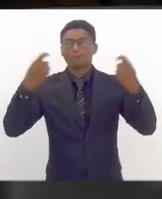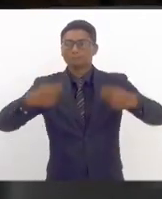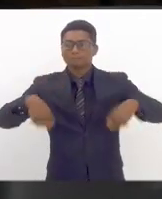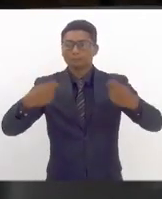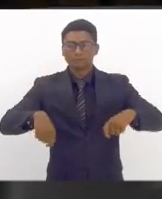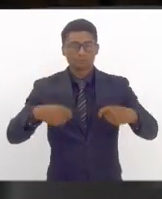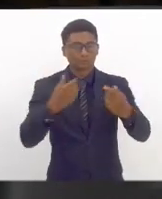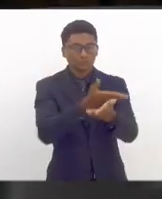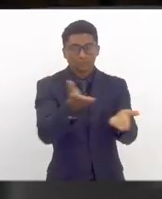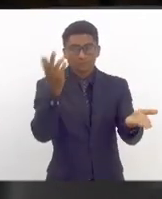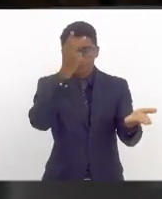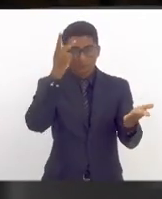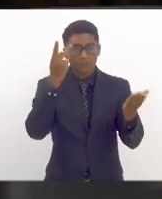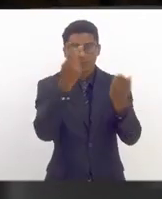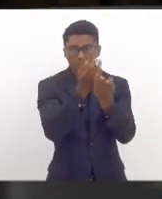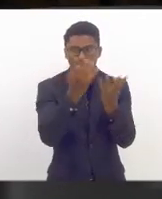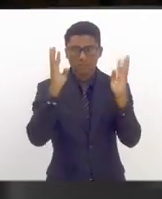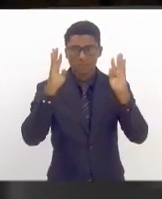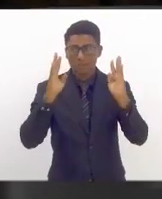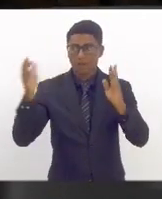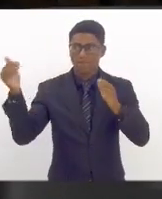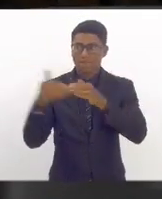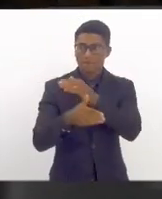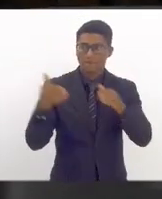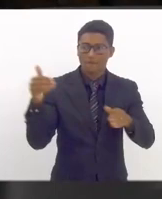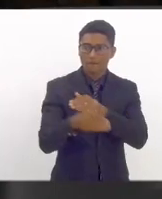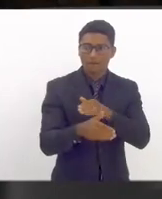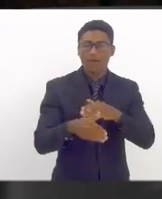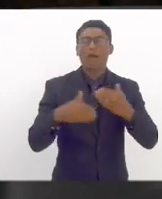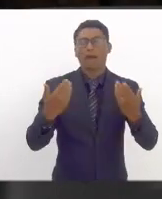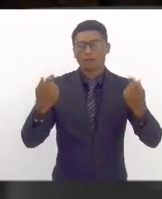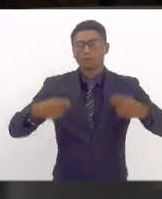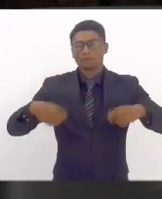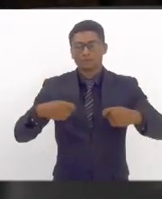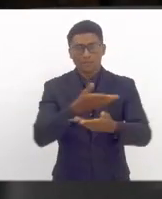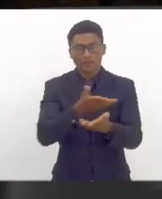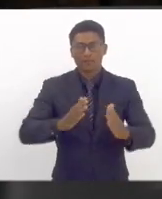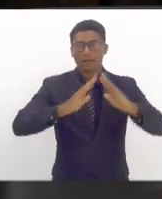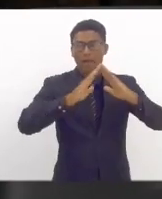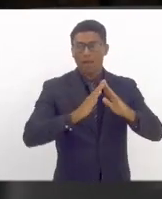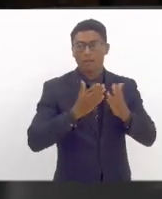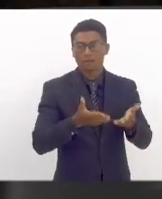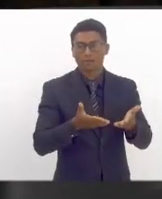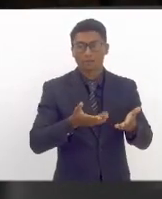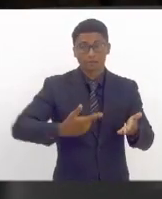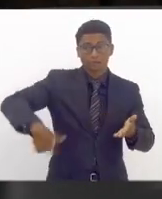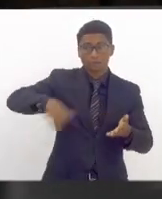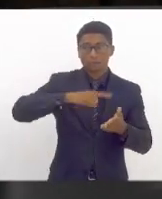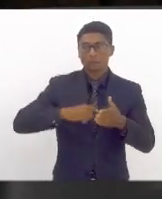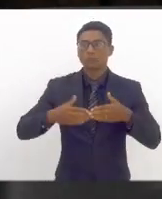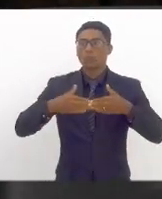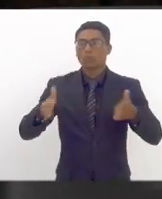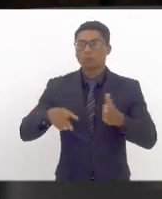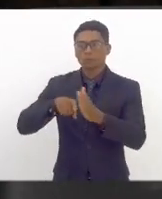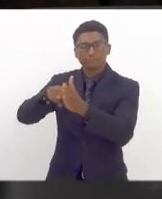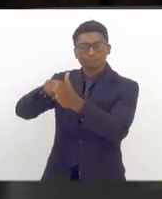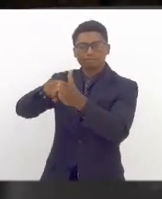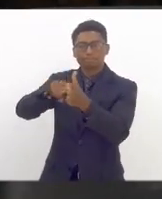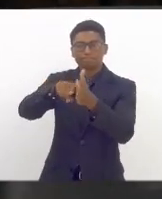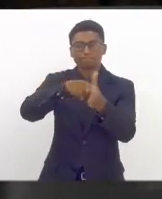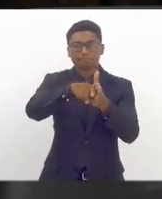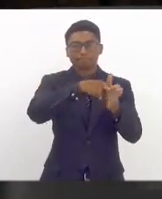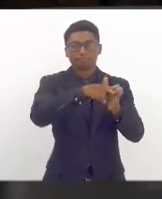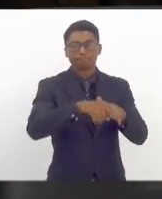indígenas que aqui chegam então nós começamos com oca com a pesquisa de saber aonde nós estamos